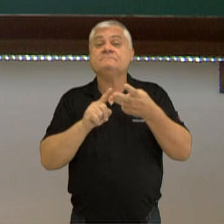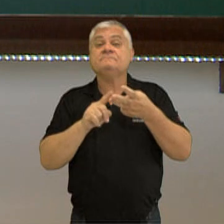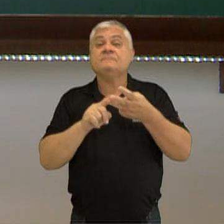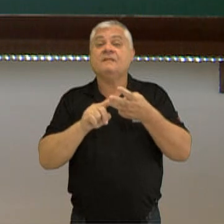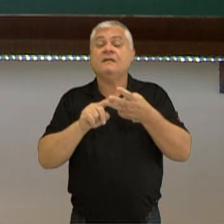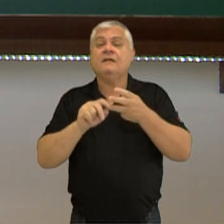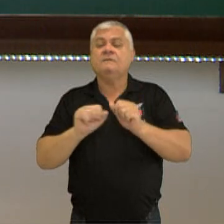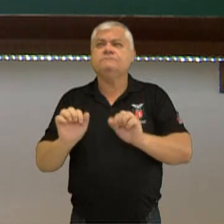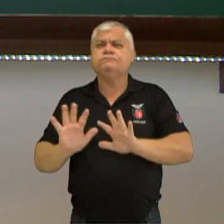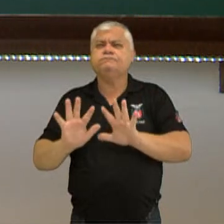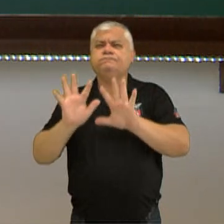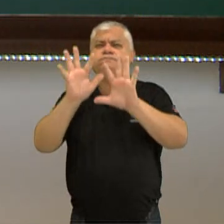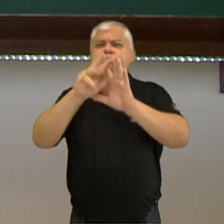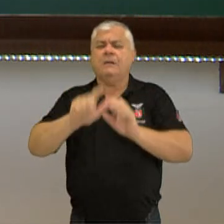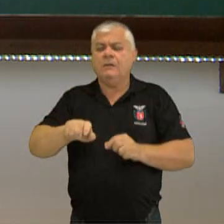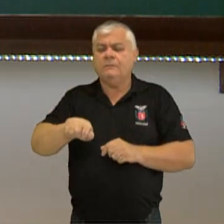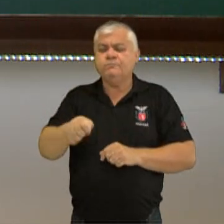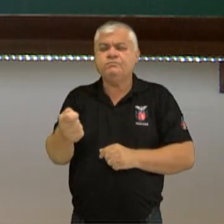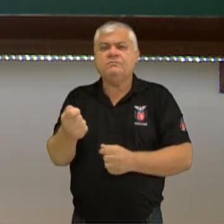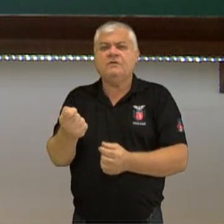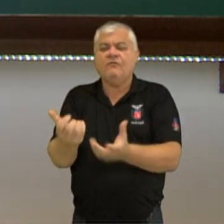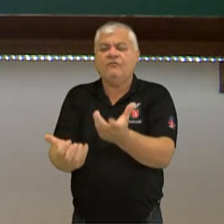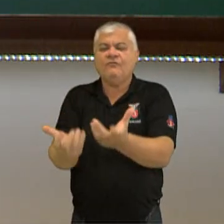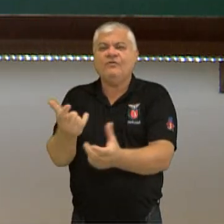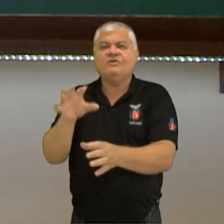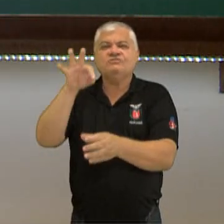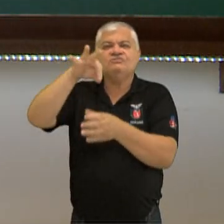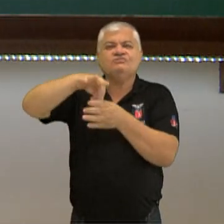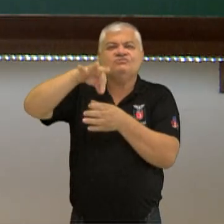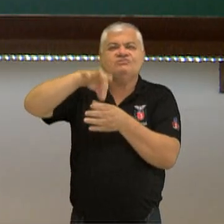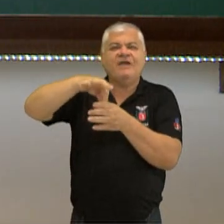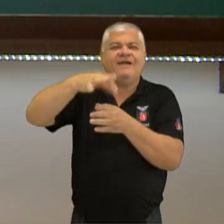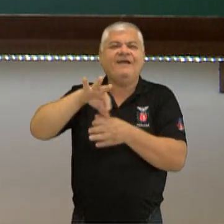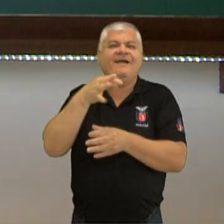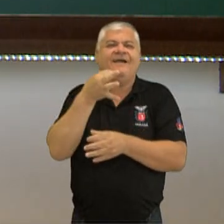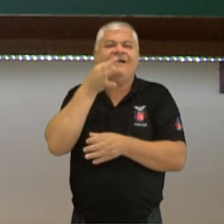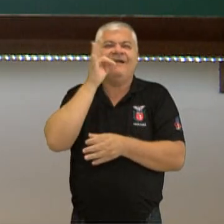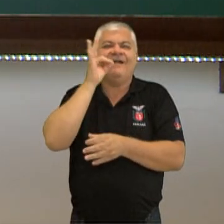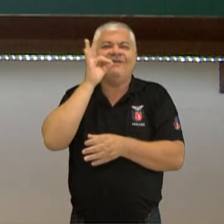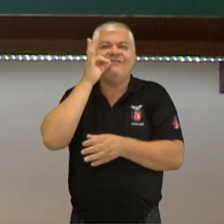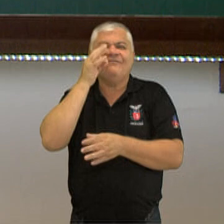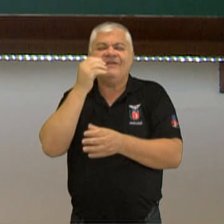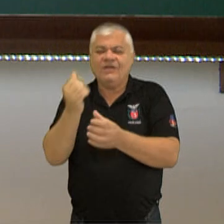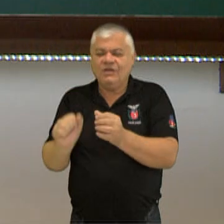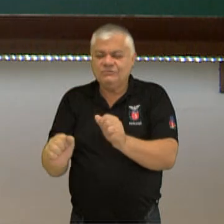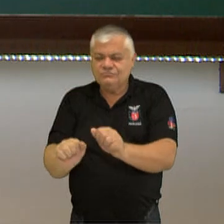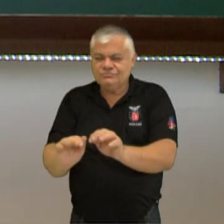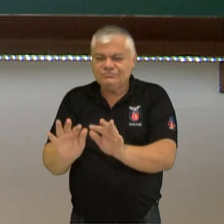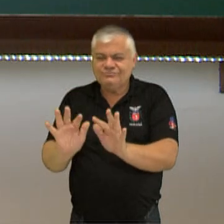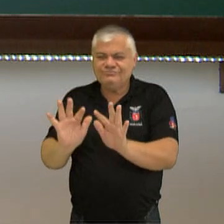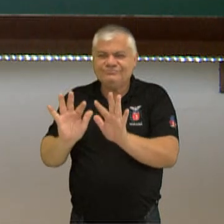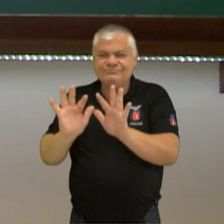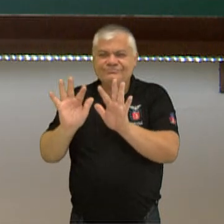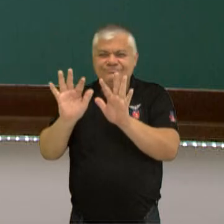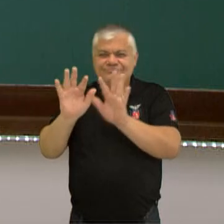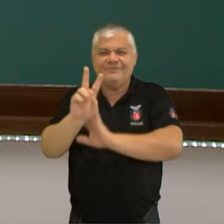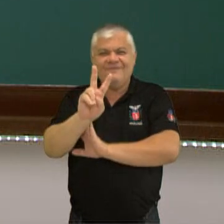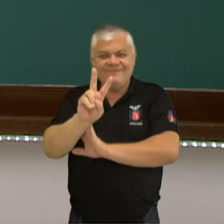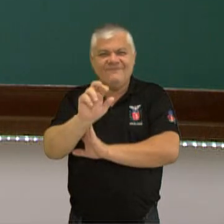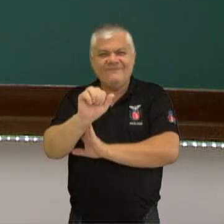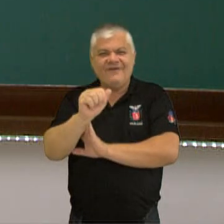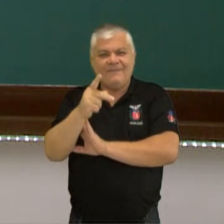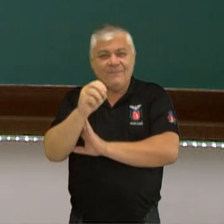quando a gente ferve a água para fazer um chá, para fazer um café, você percebe aquela fumacinha saindo da